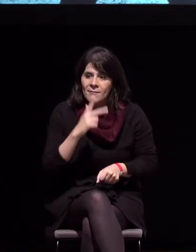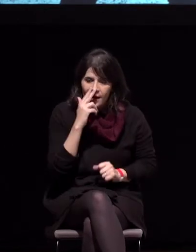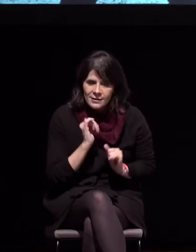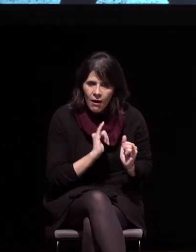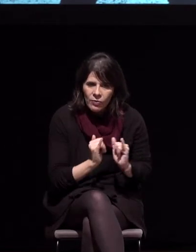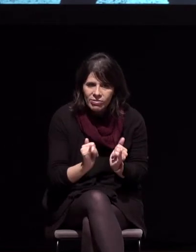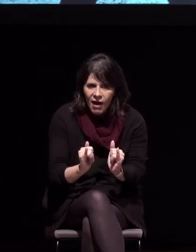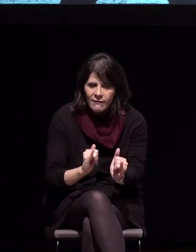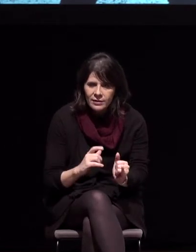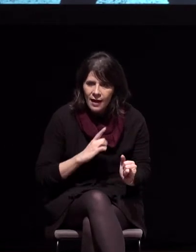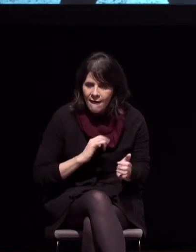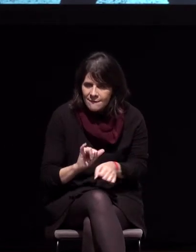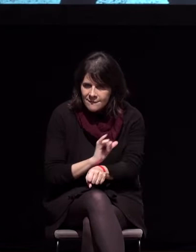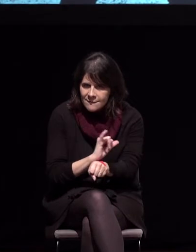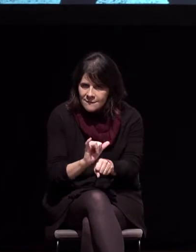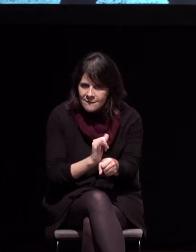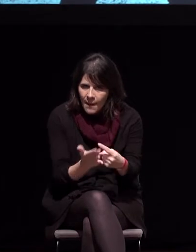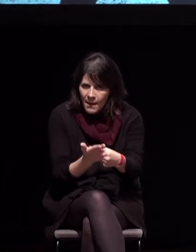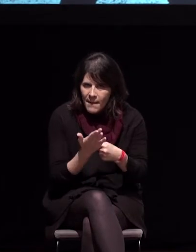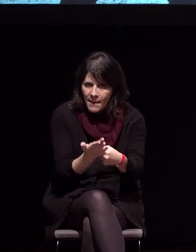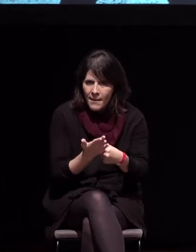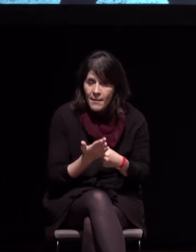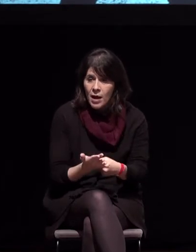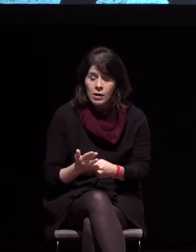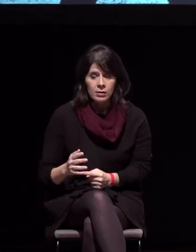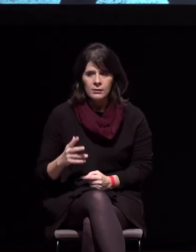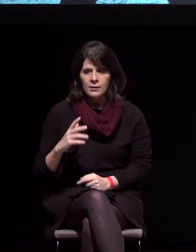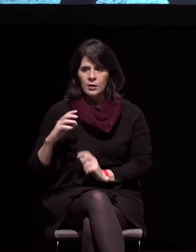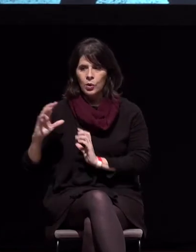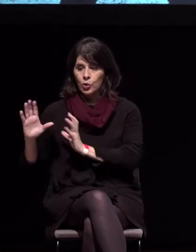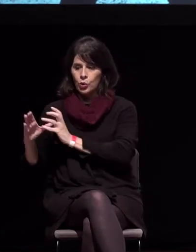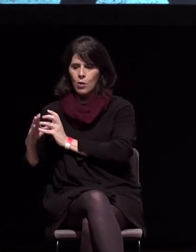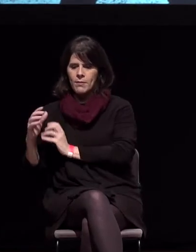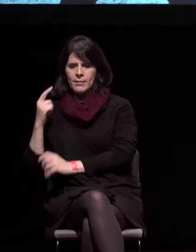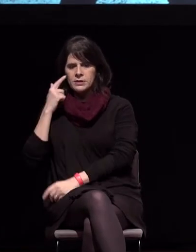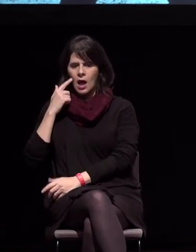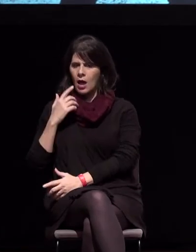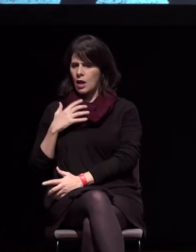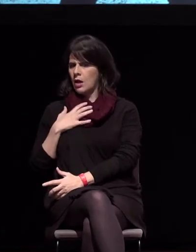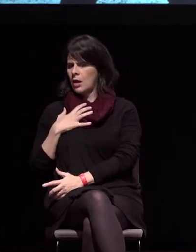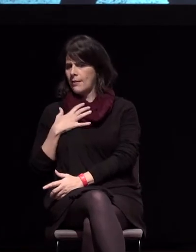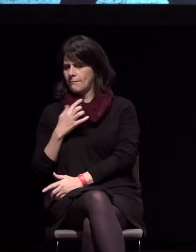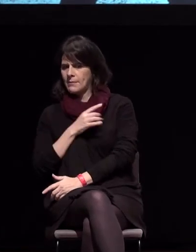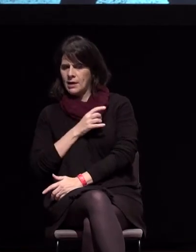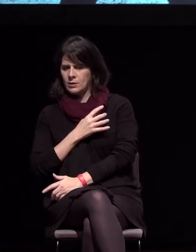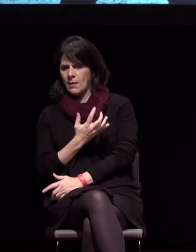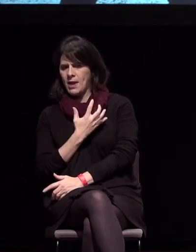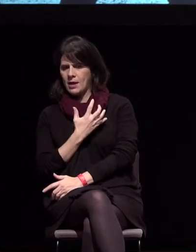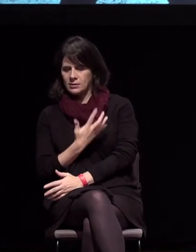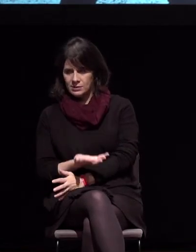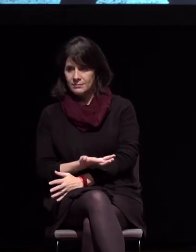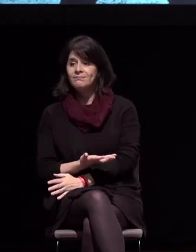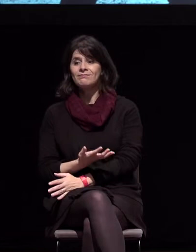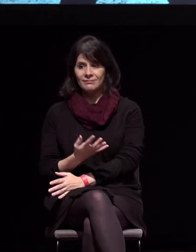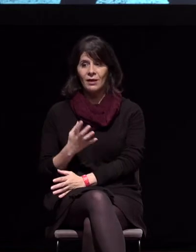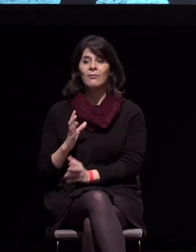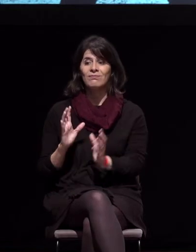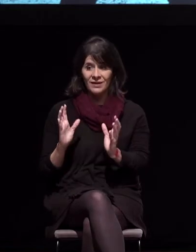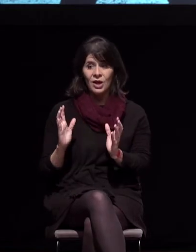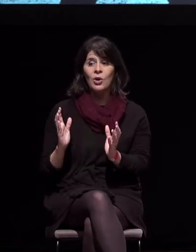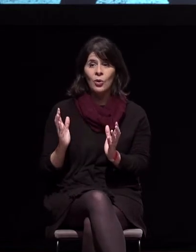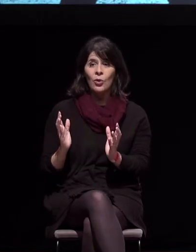uma articulação política muito forte na cidade. Parte dessas mulheres vão para a Zona Leste depois de um tempo, né? E elas vão